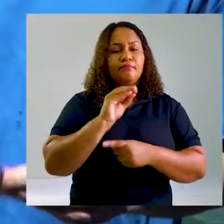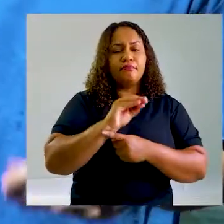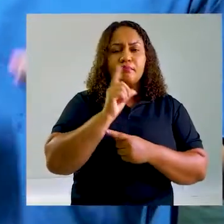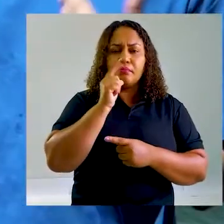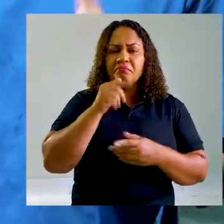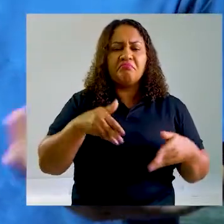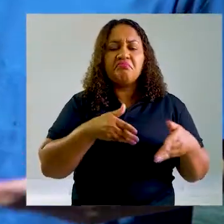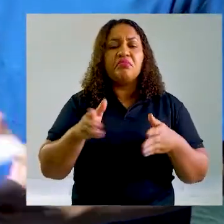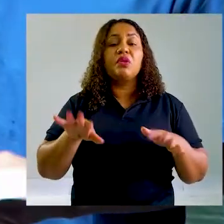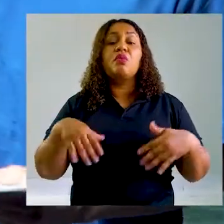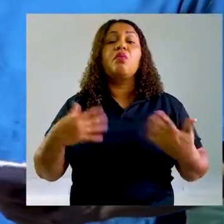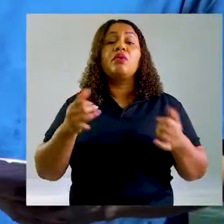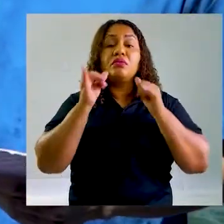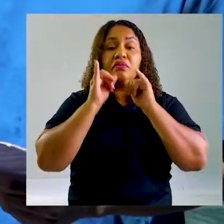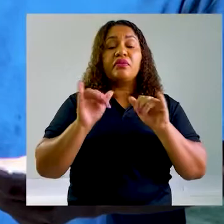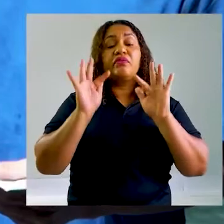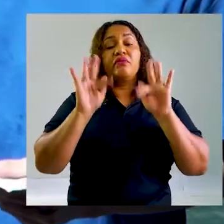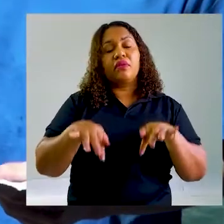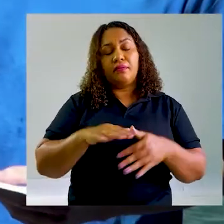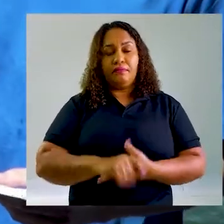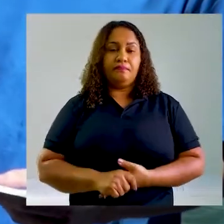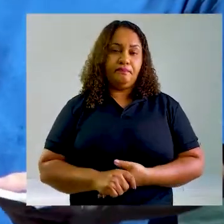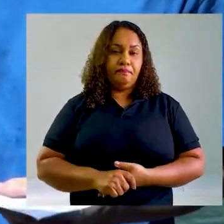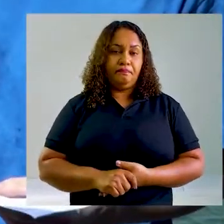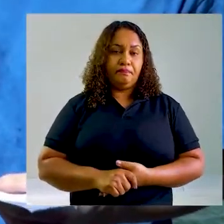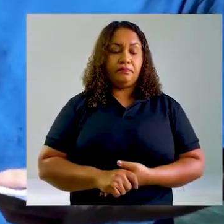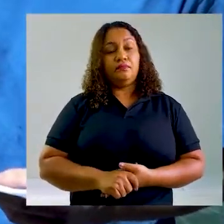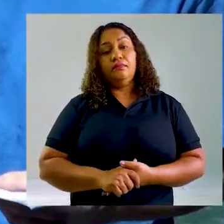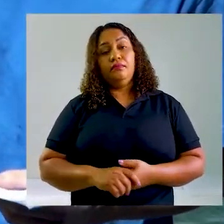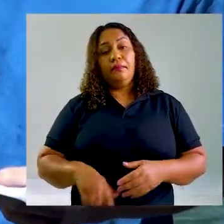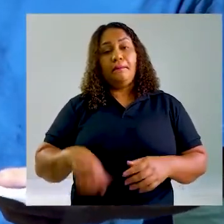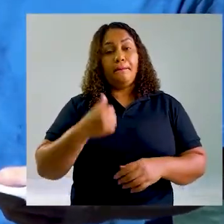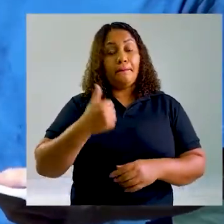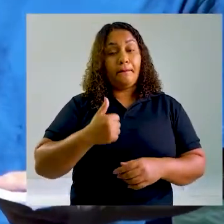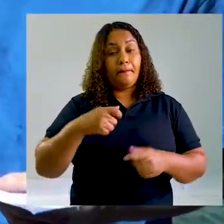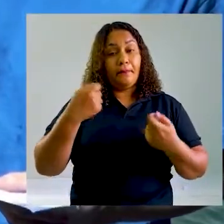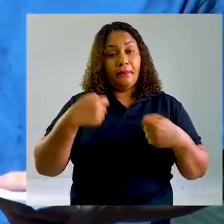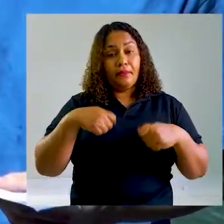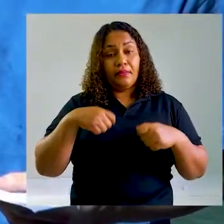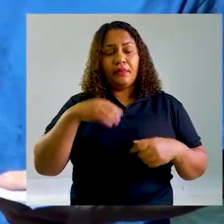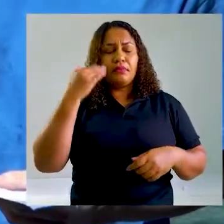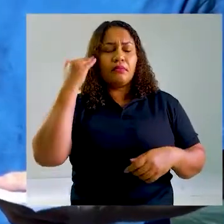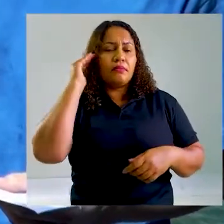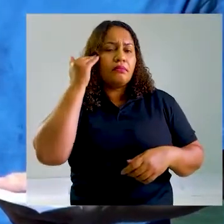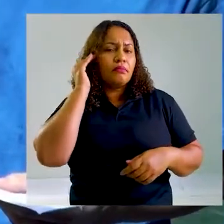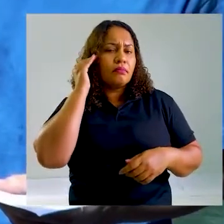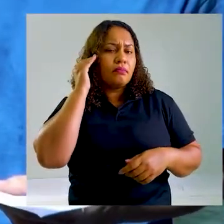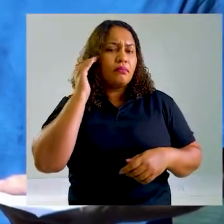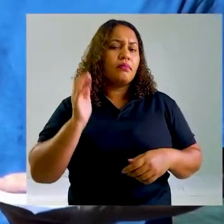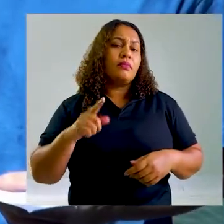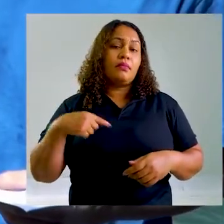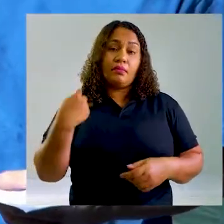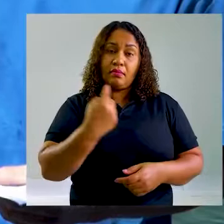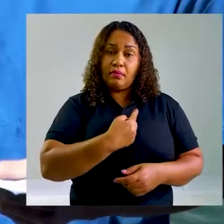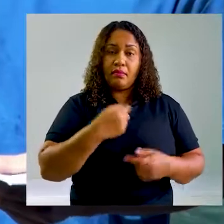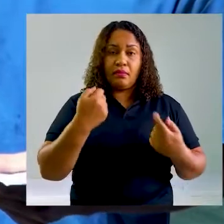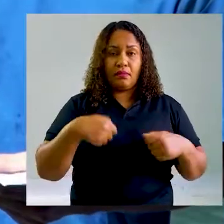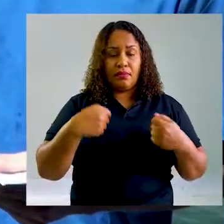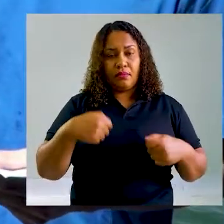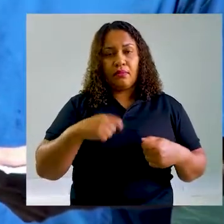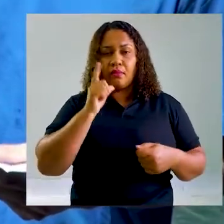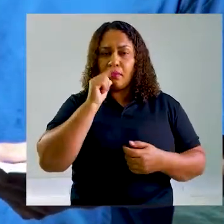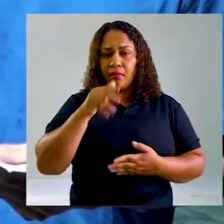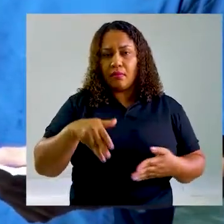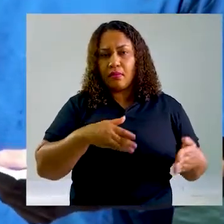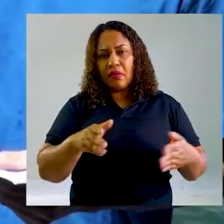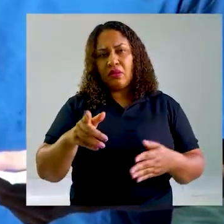Tocantins? Qual que é a sua mensagem final? Tá, primeiro é que a gente entenda, né, que a gente precisa do rio não